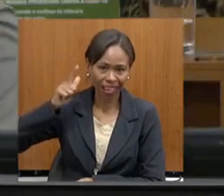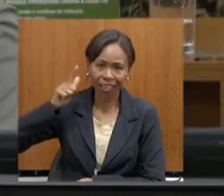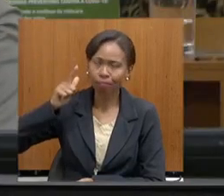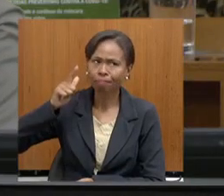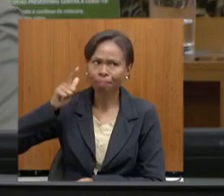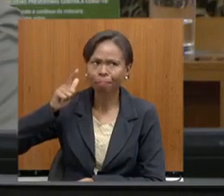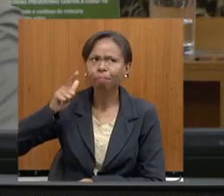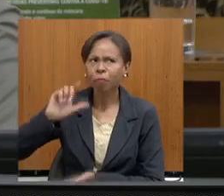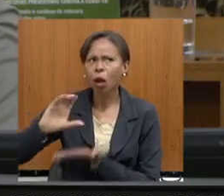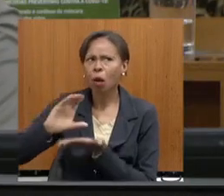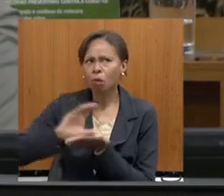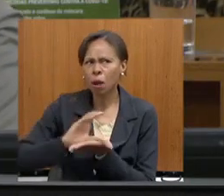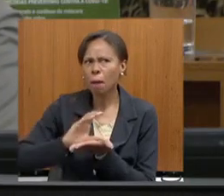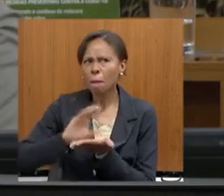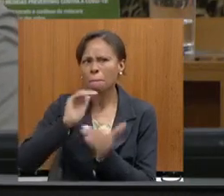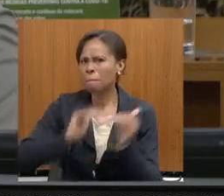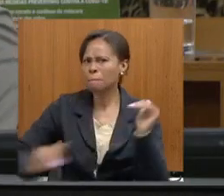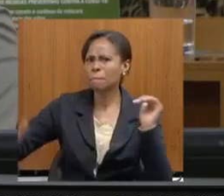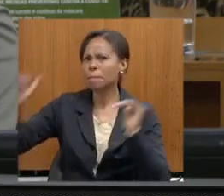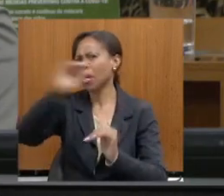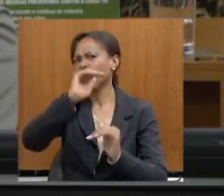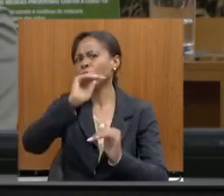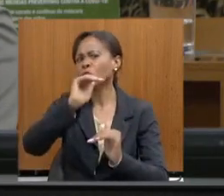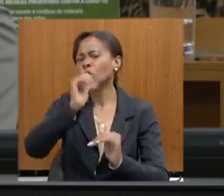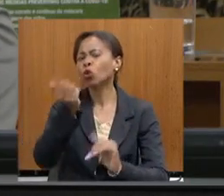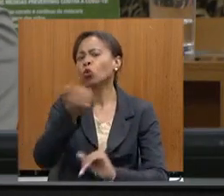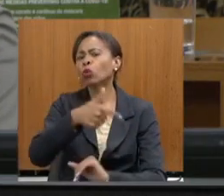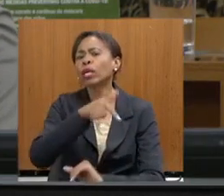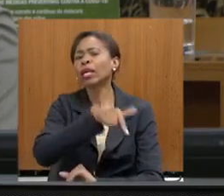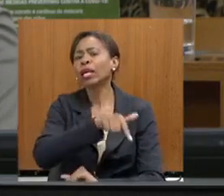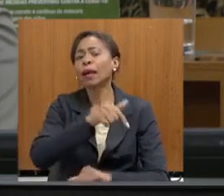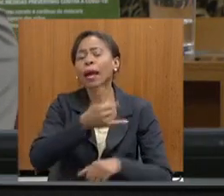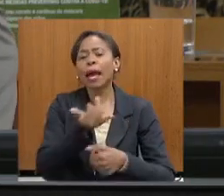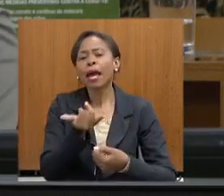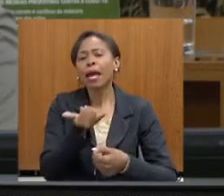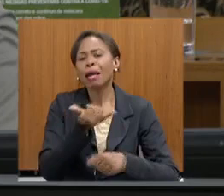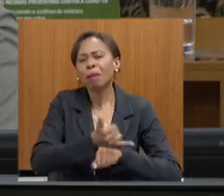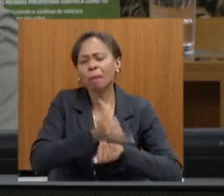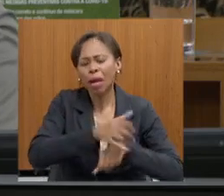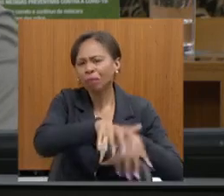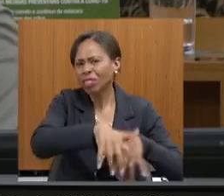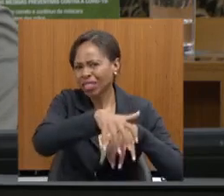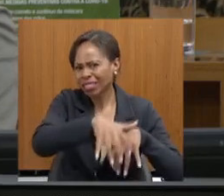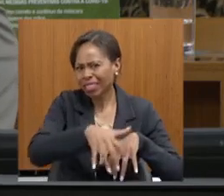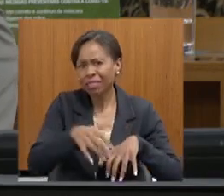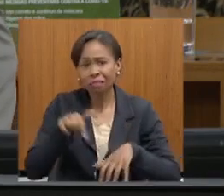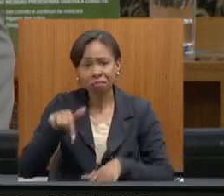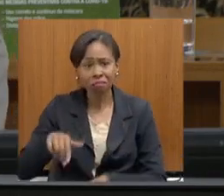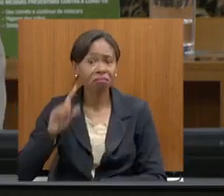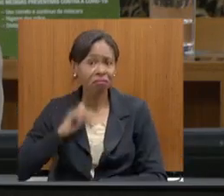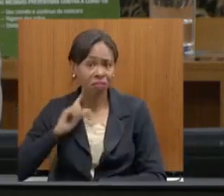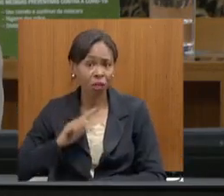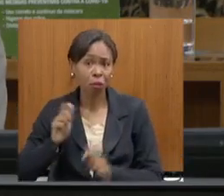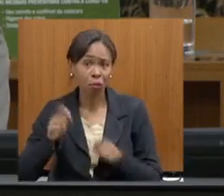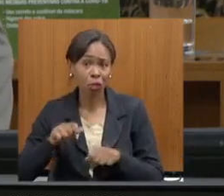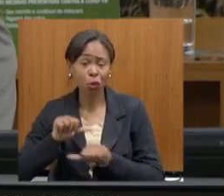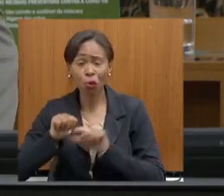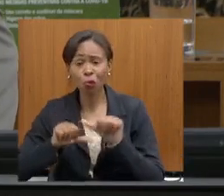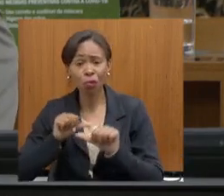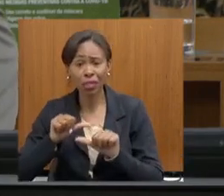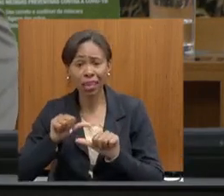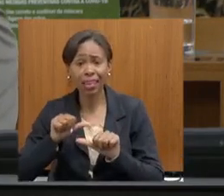que supera né os investimentos em mineração Minas Gerais podia passar a se chamar energia Gerais de tanto que está